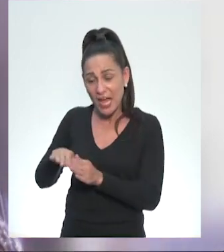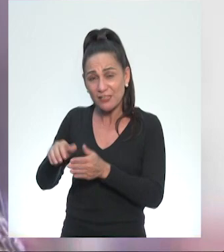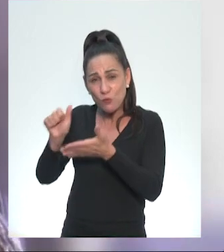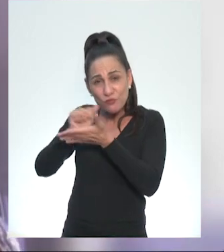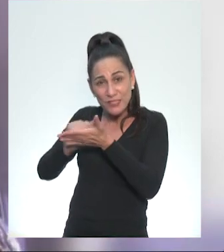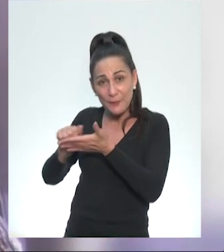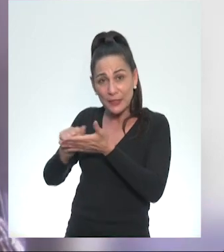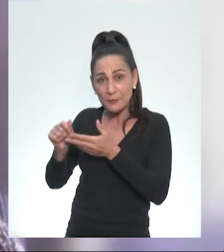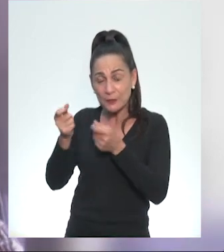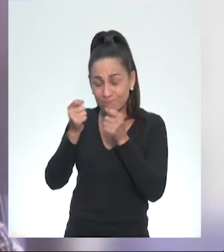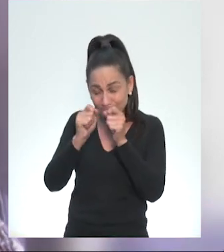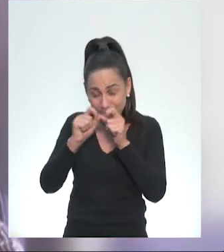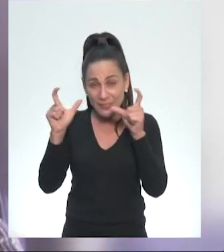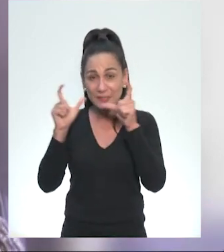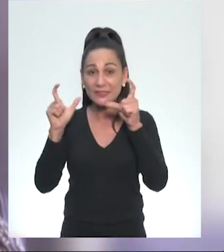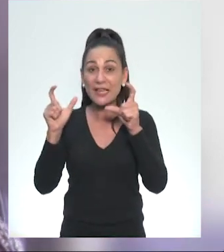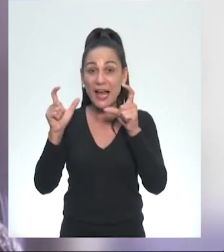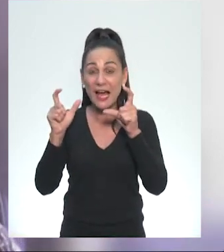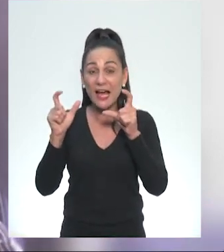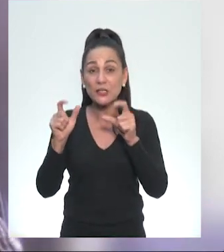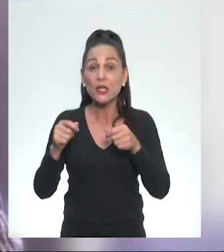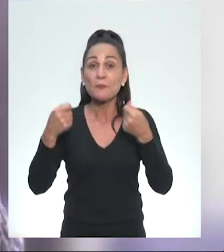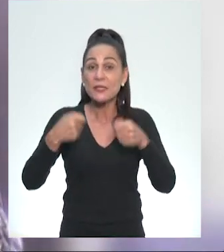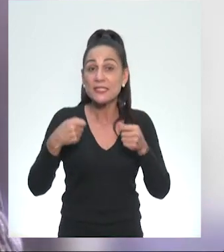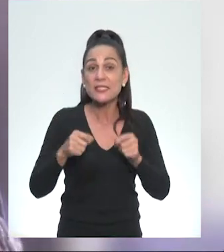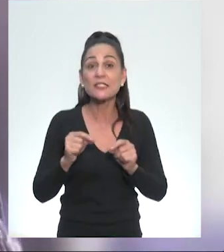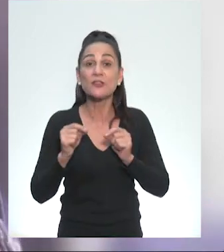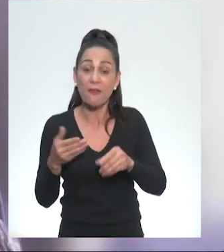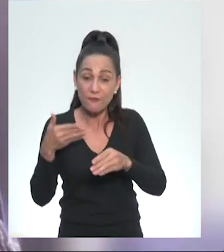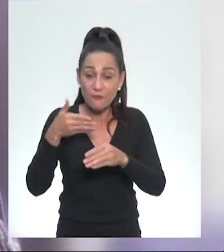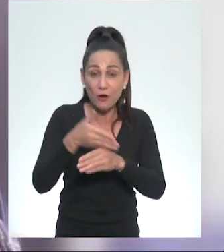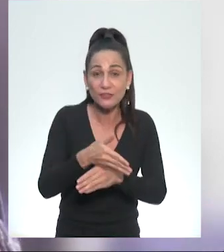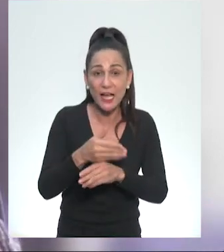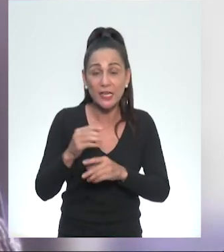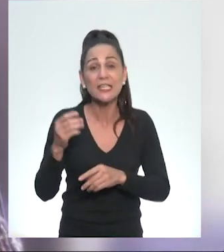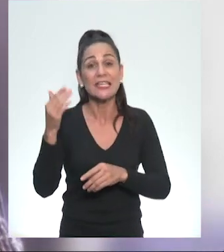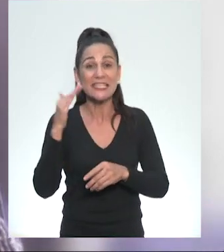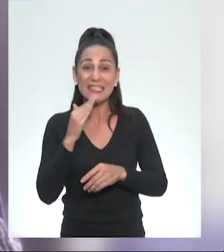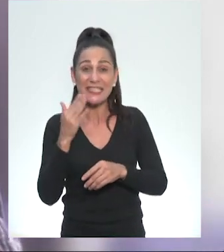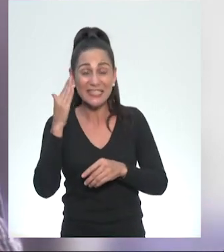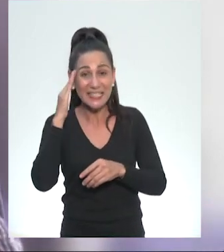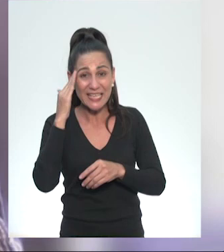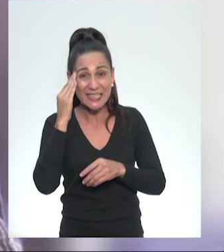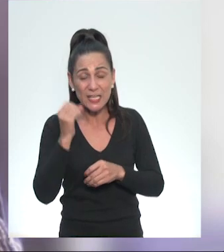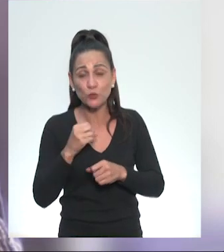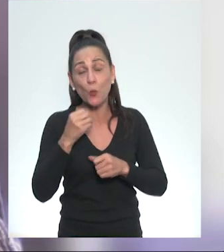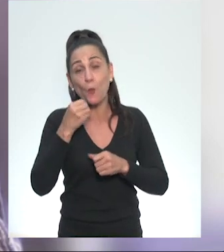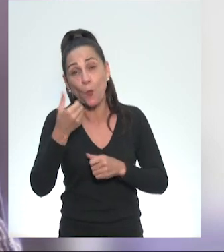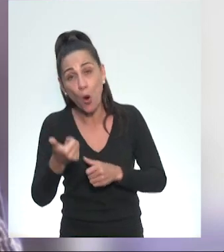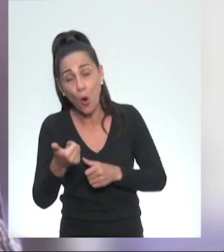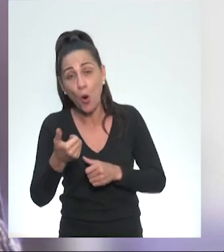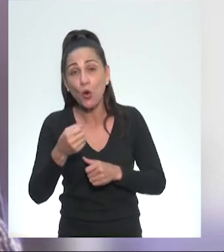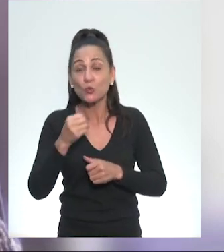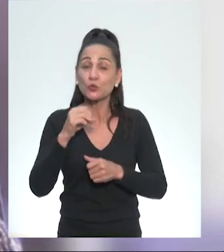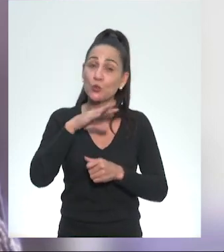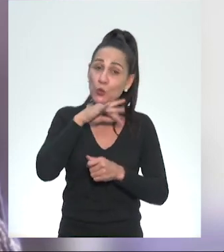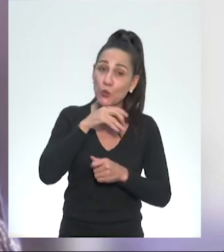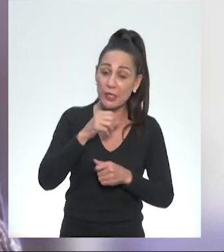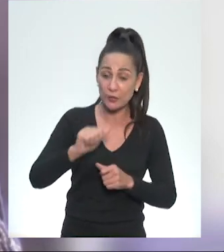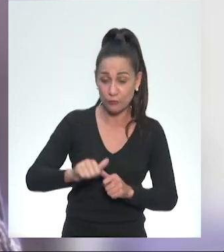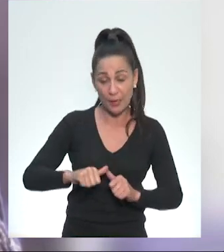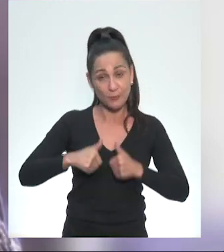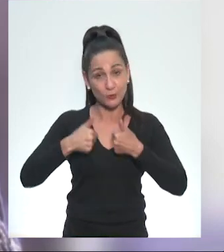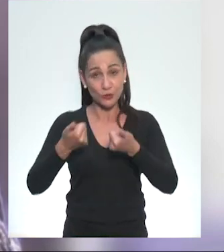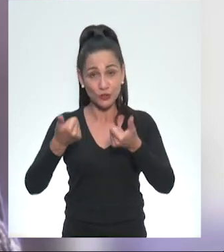apagamentos evidentes, então eles têm que deixar de ser apagamentos e a gente precisa saber de tudo, do bom, do ruim, do positivo, então vai ser muito